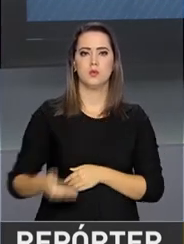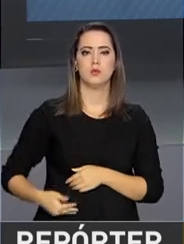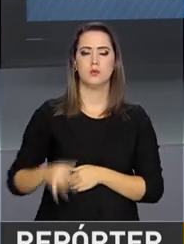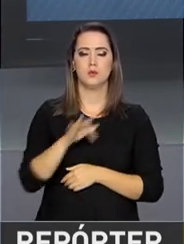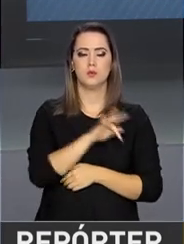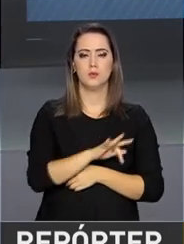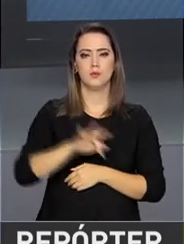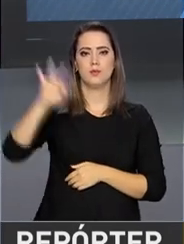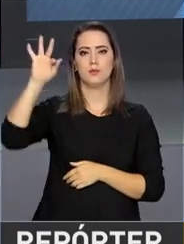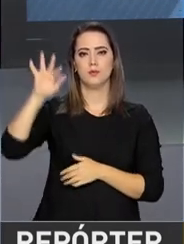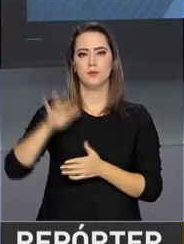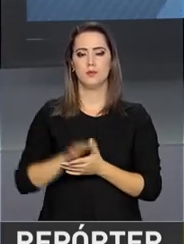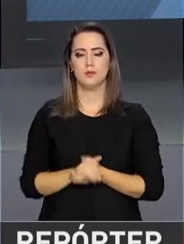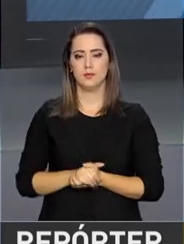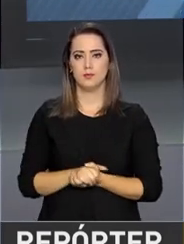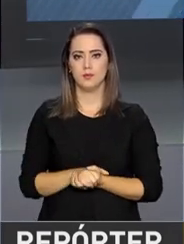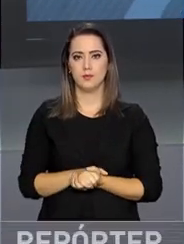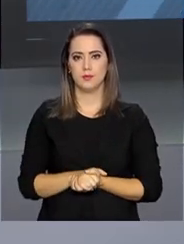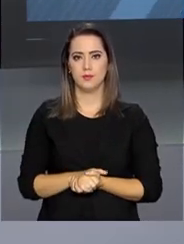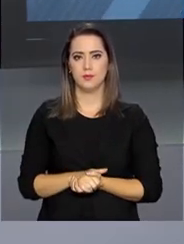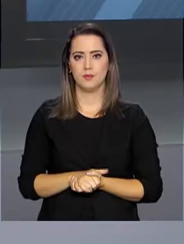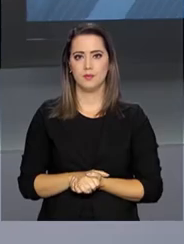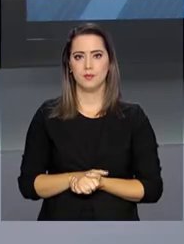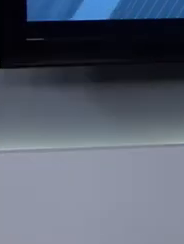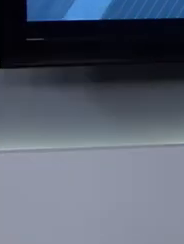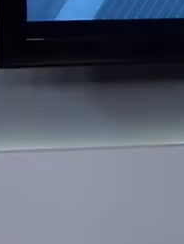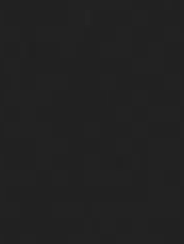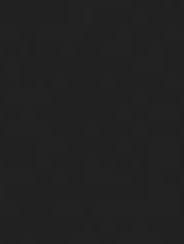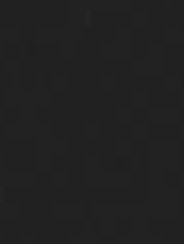na nbr a tv do governo federal